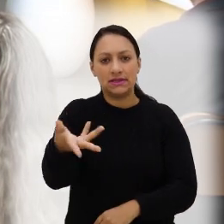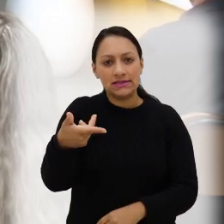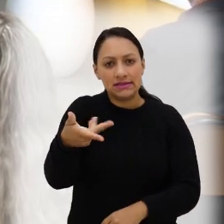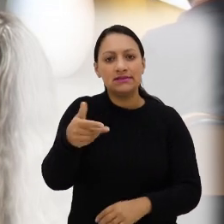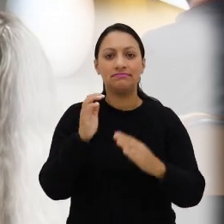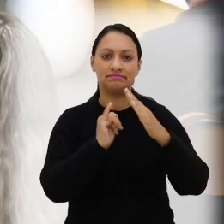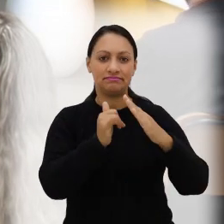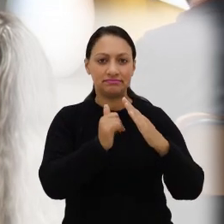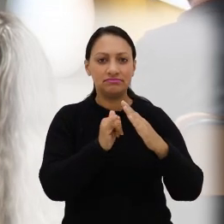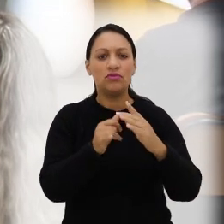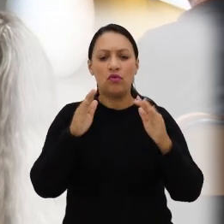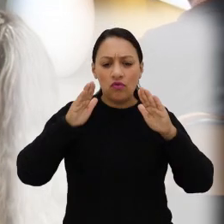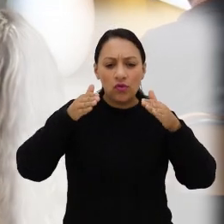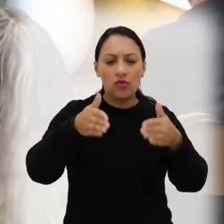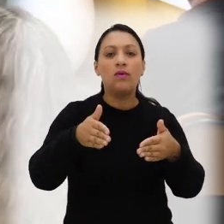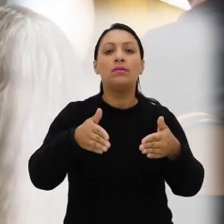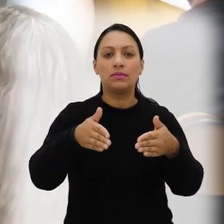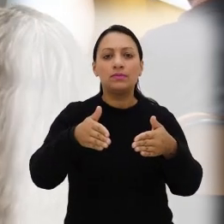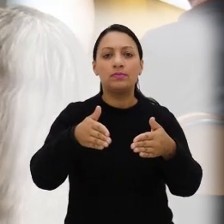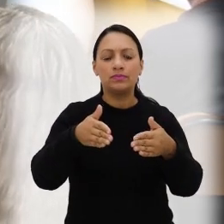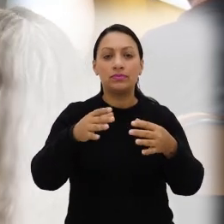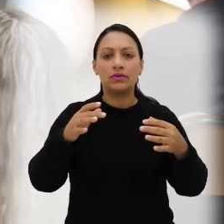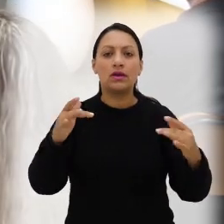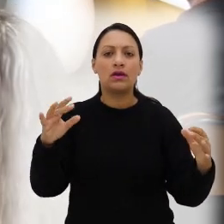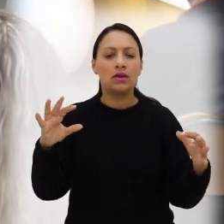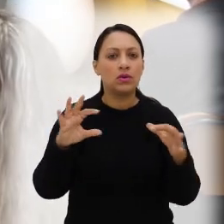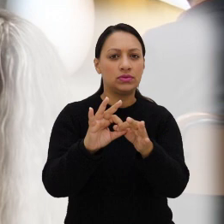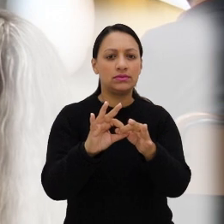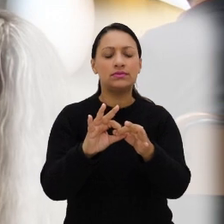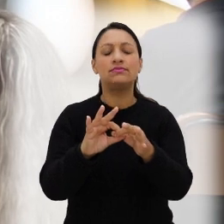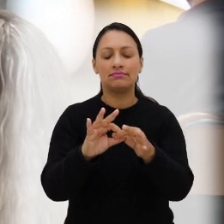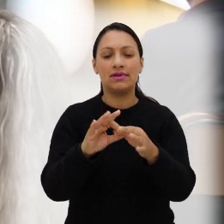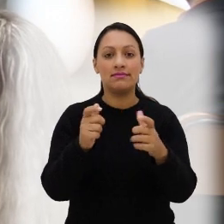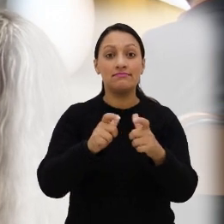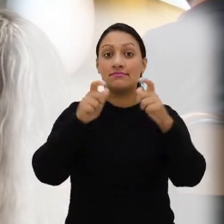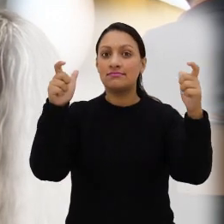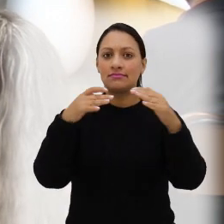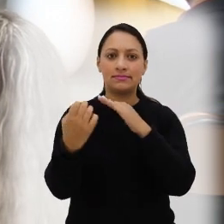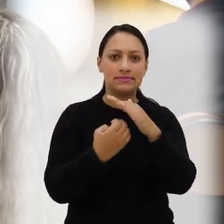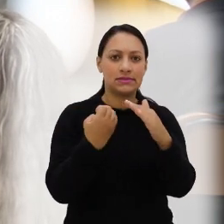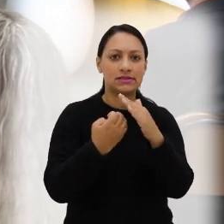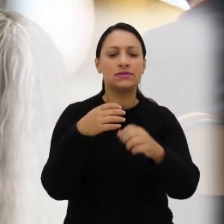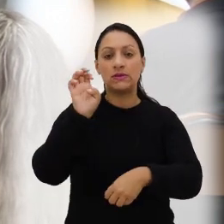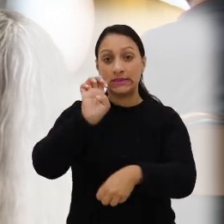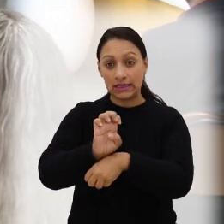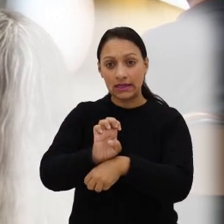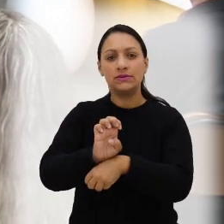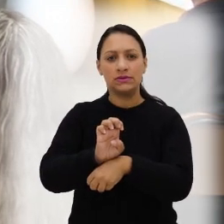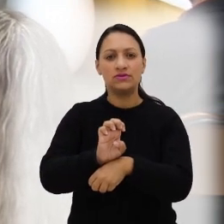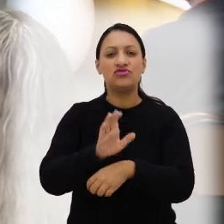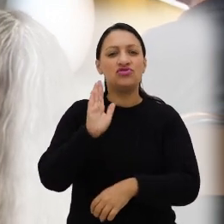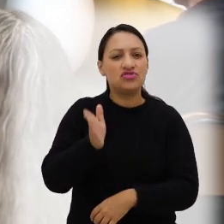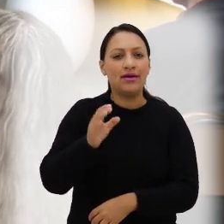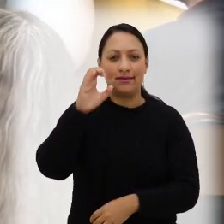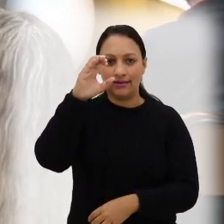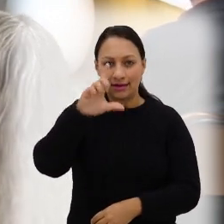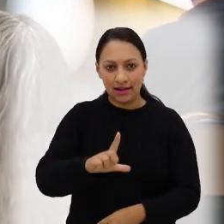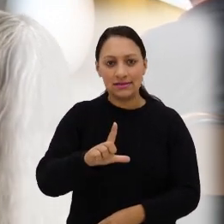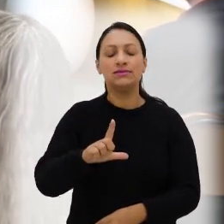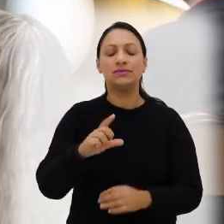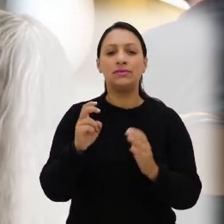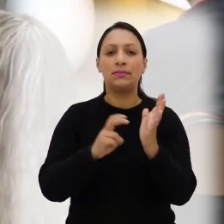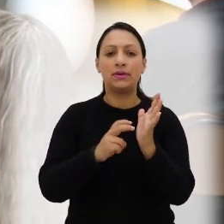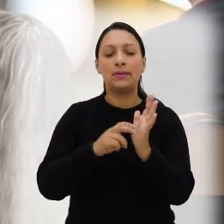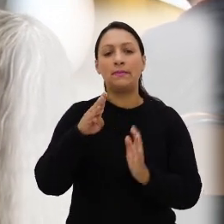dessas startups, com foco na conexão de grandes players do Estado. Esses grandes players que são clientes do Banco